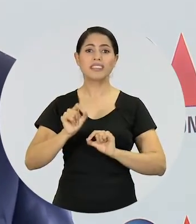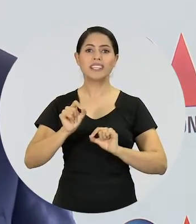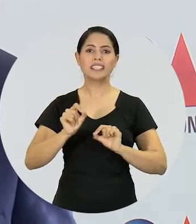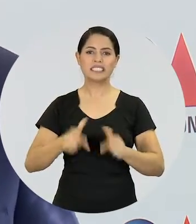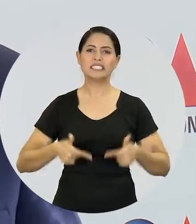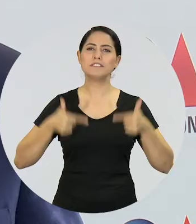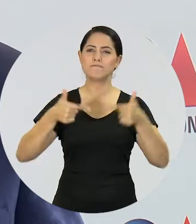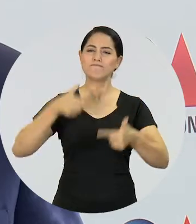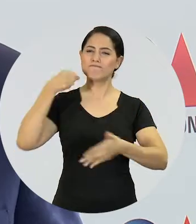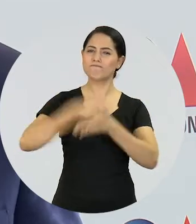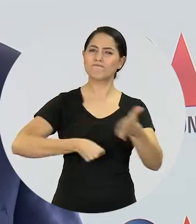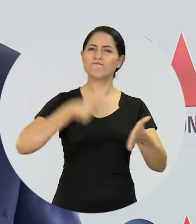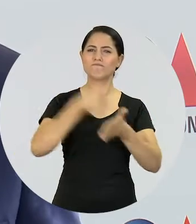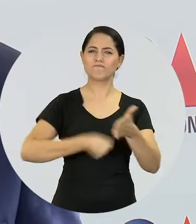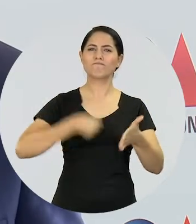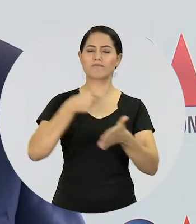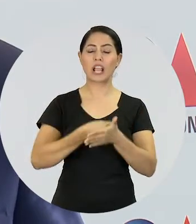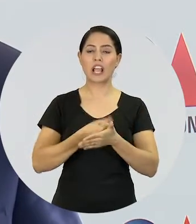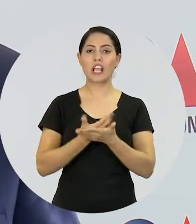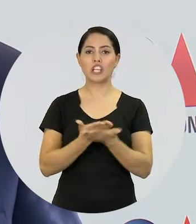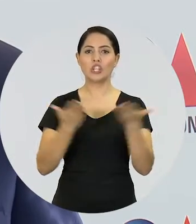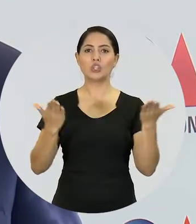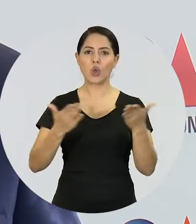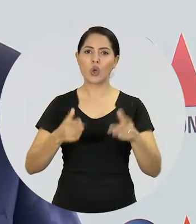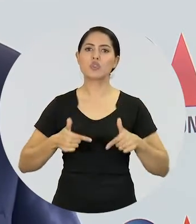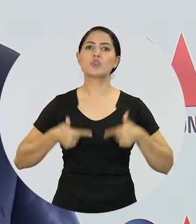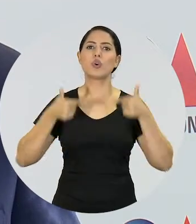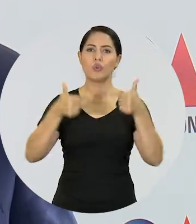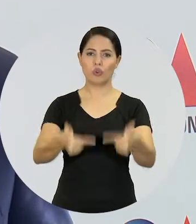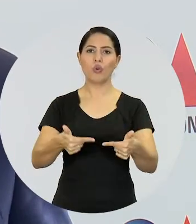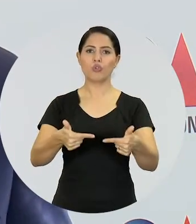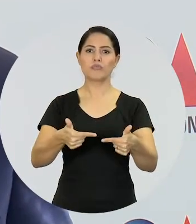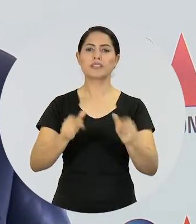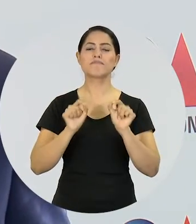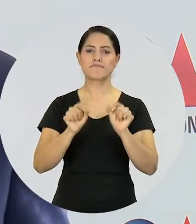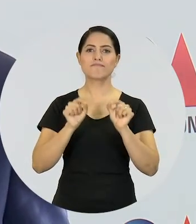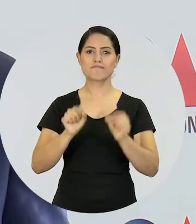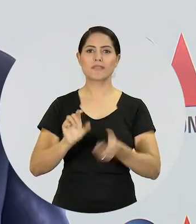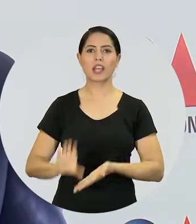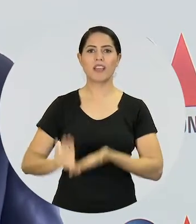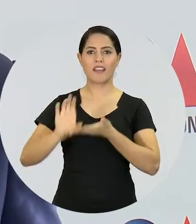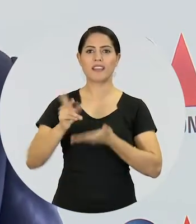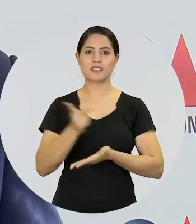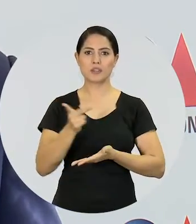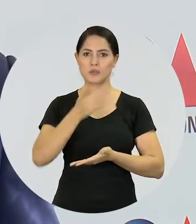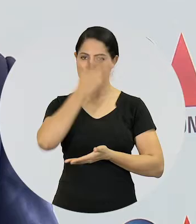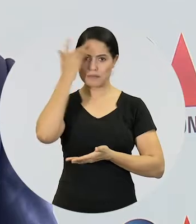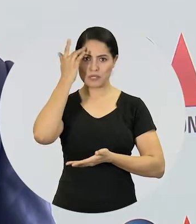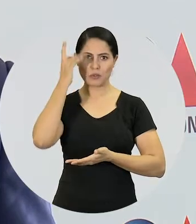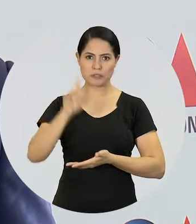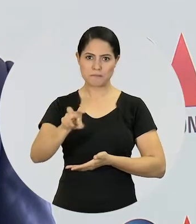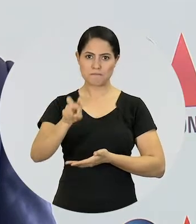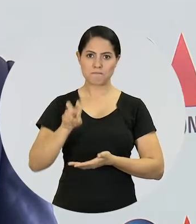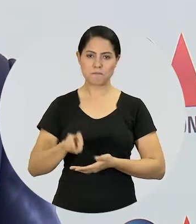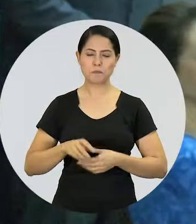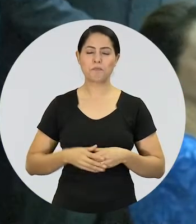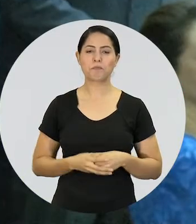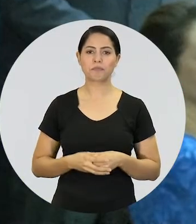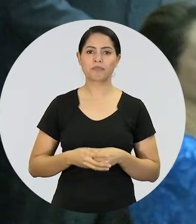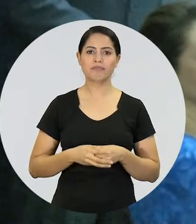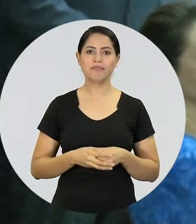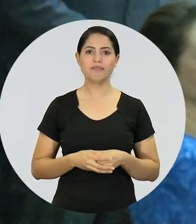se realizar se ele for luta. E a luta nossa também se expressa com a indicação desses dois